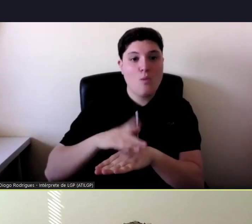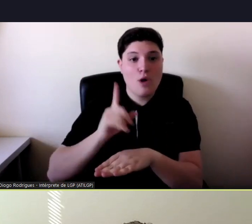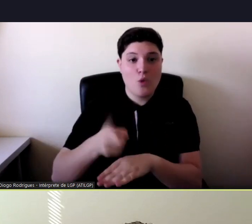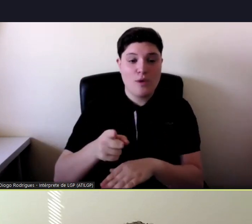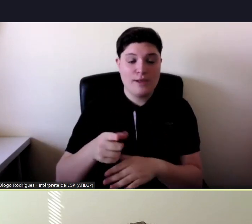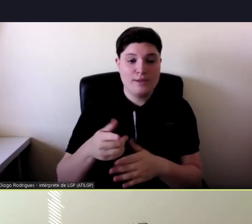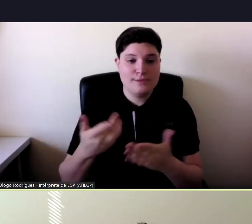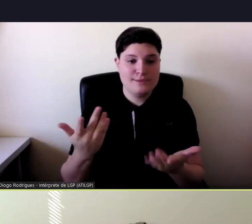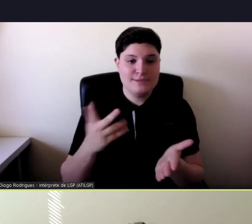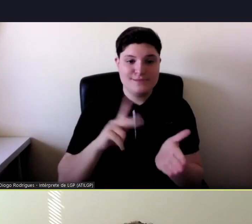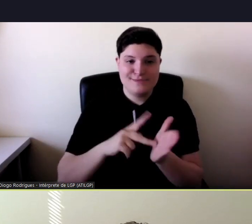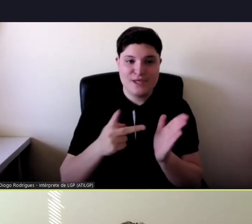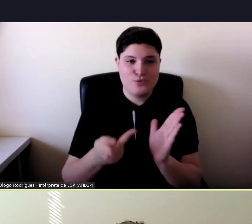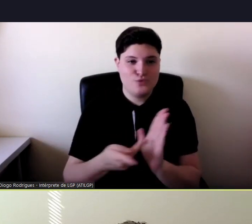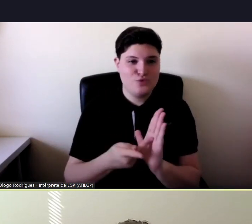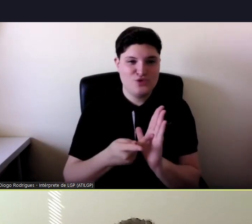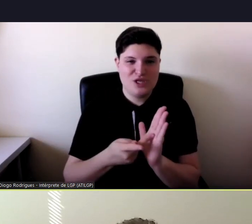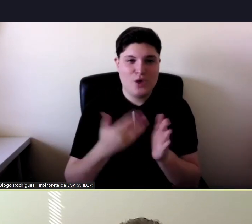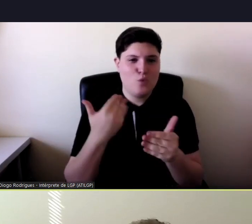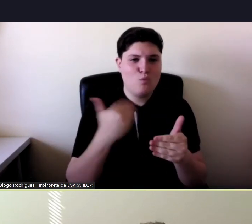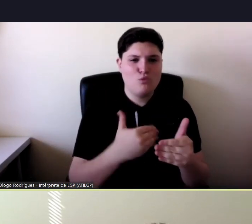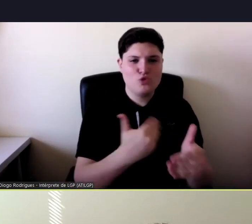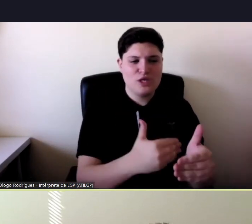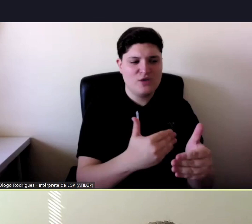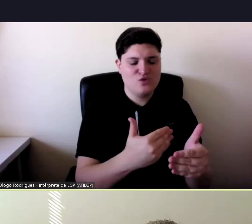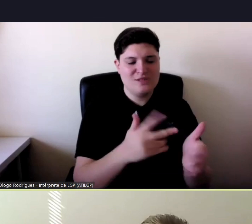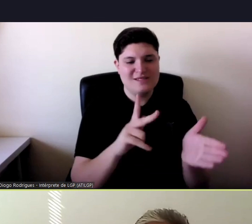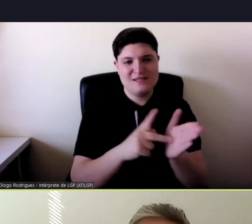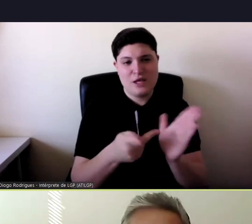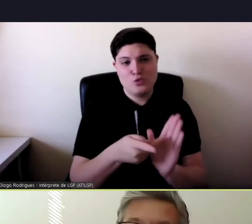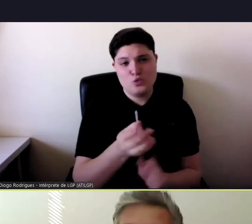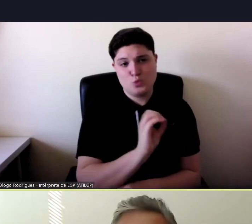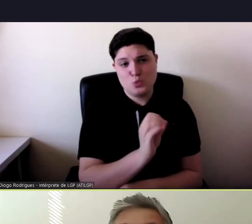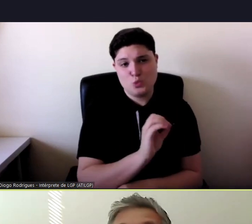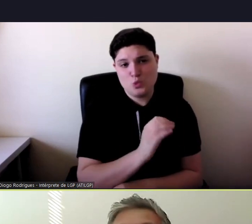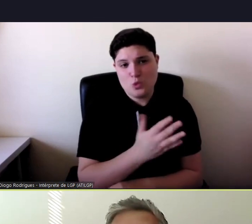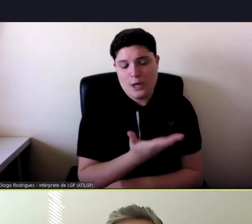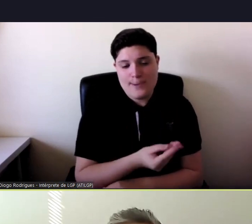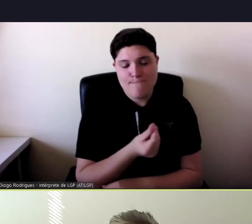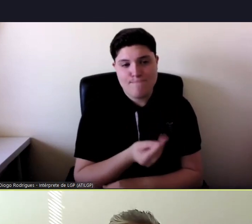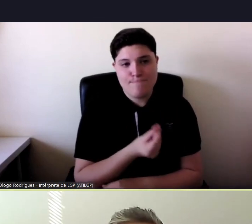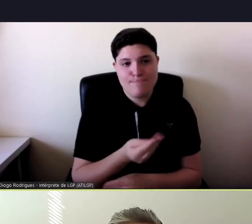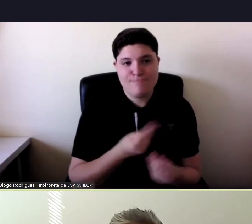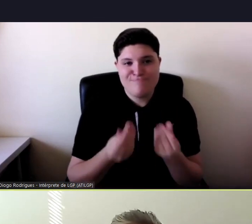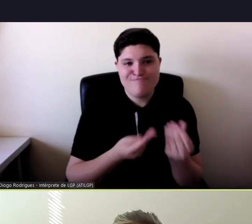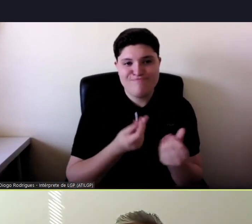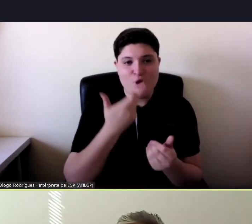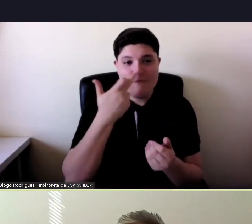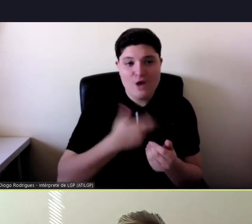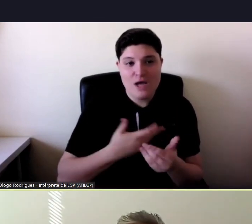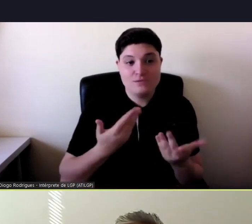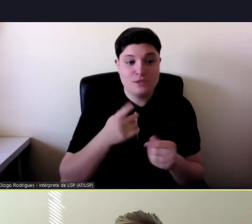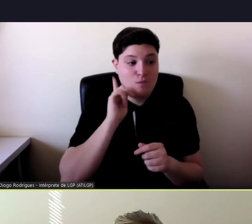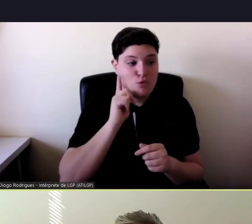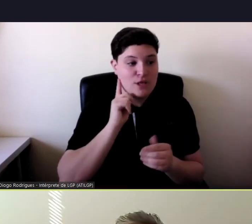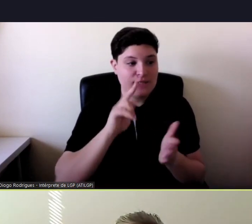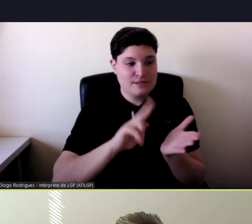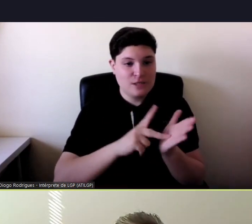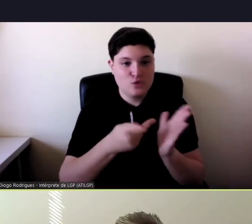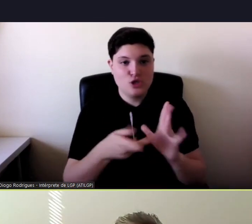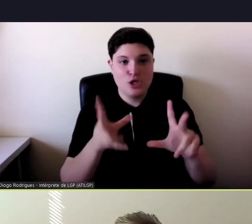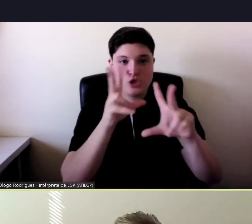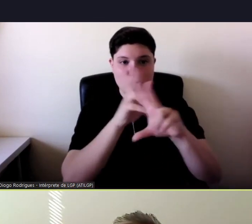maturidade tecnológica. Os processos de digitalização e de transformação digital irão contribuir para a mitigação deste